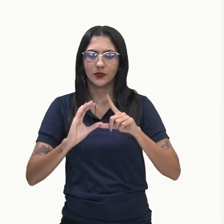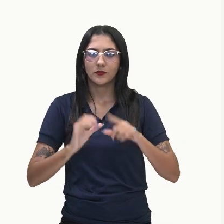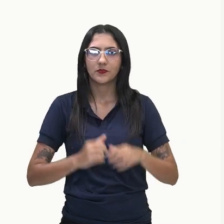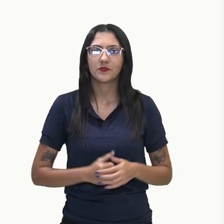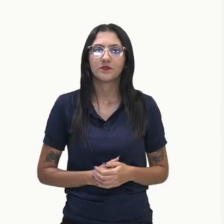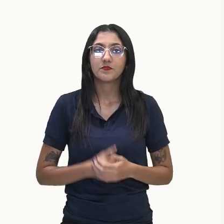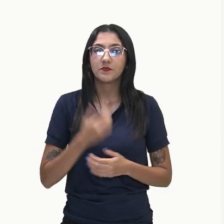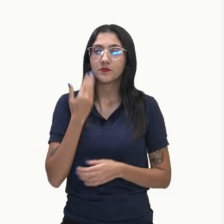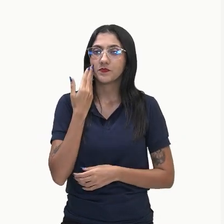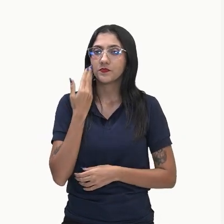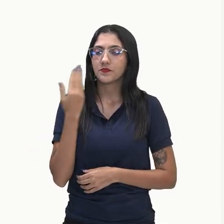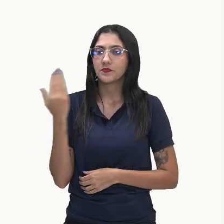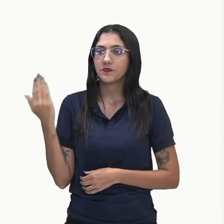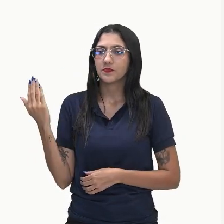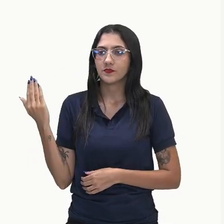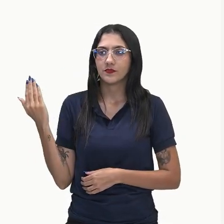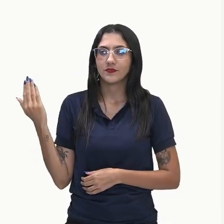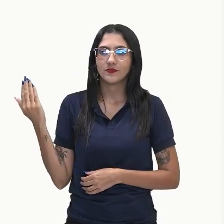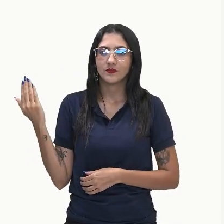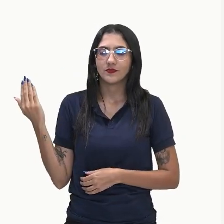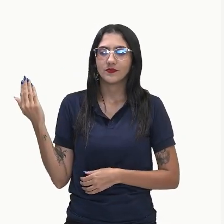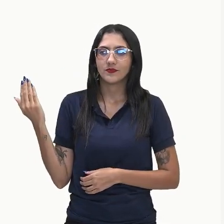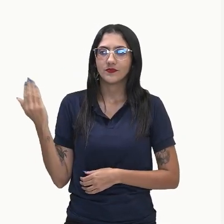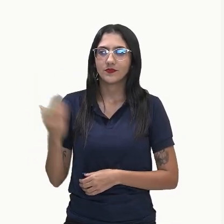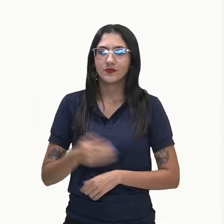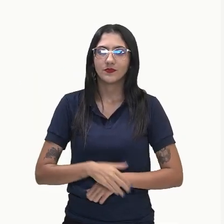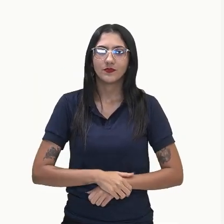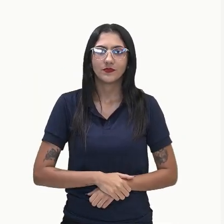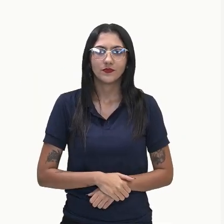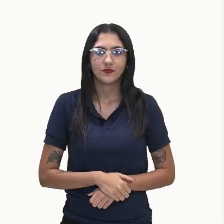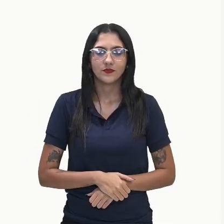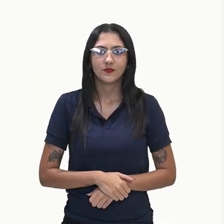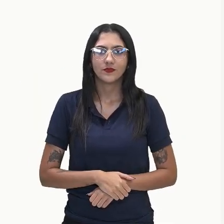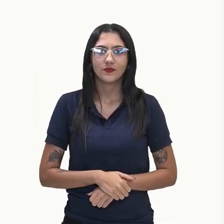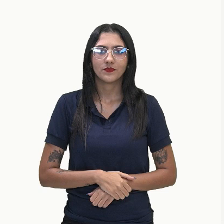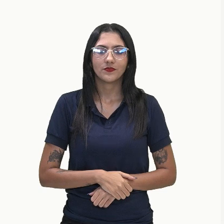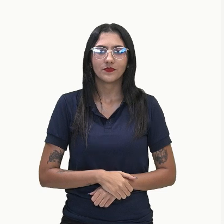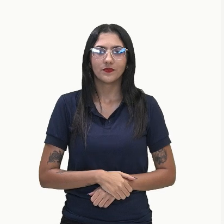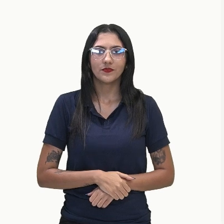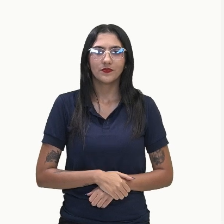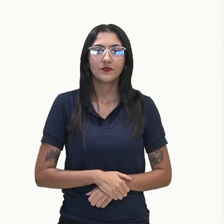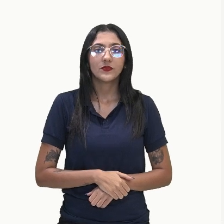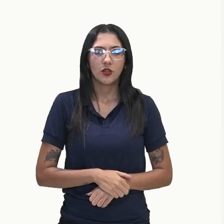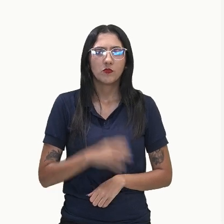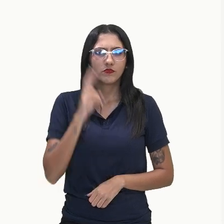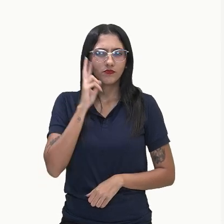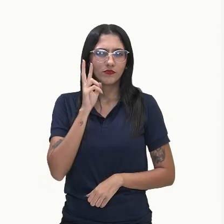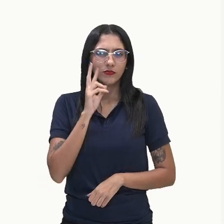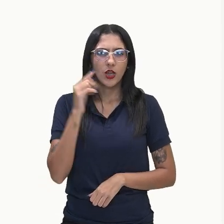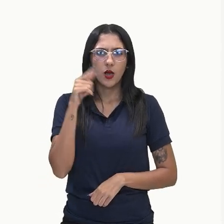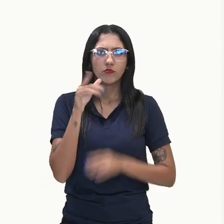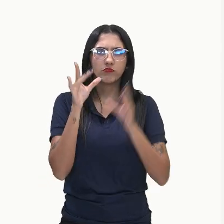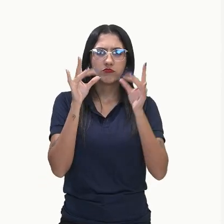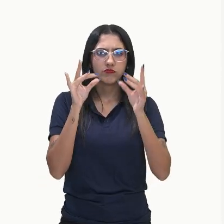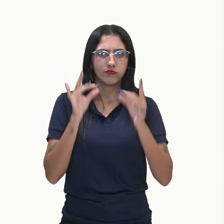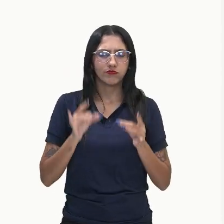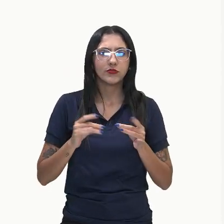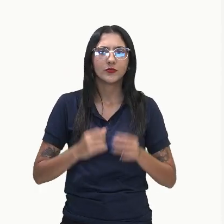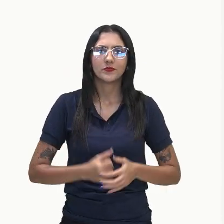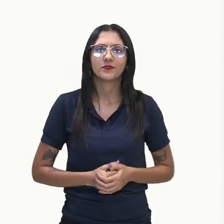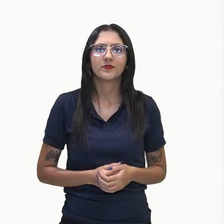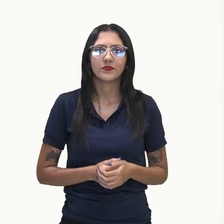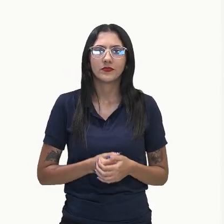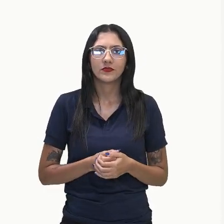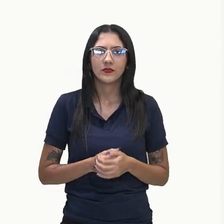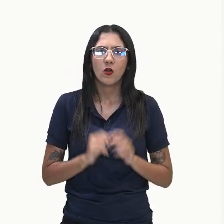o ângulo A, o ângulo B e o ângulo C. Pelo que nós acabamos de ler, o que é que nós